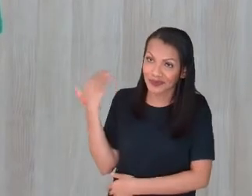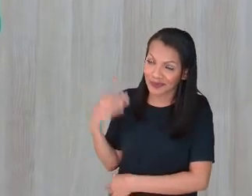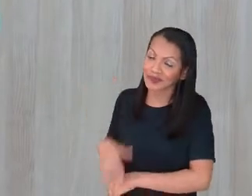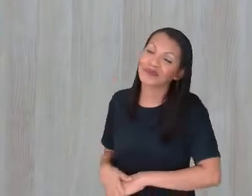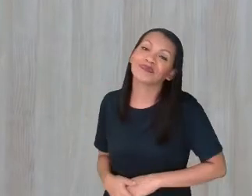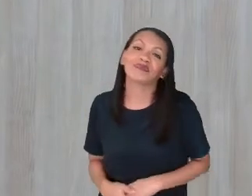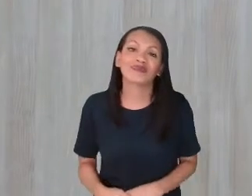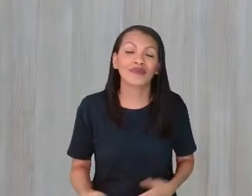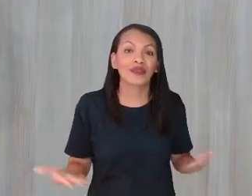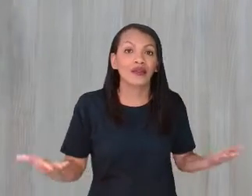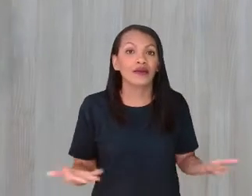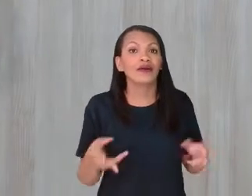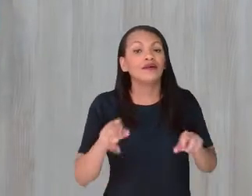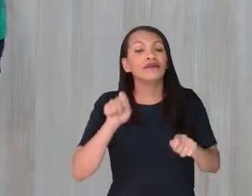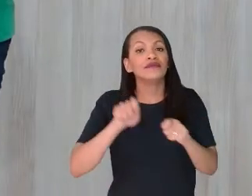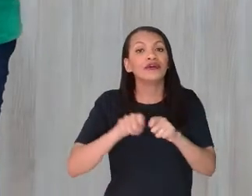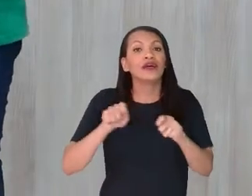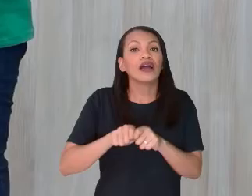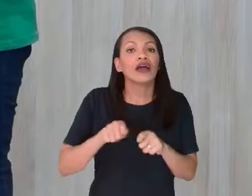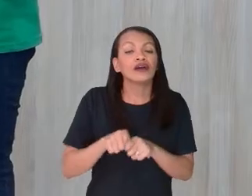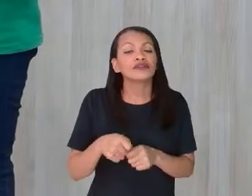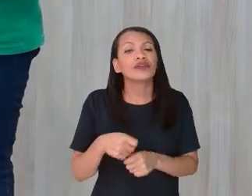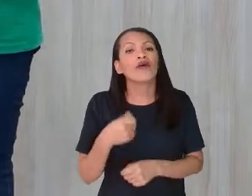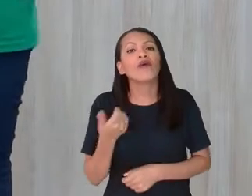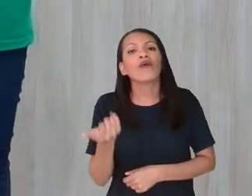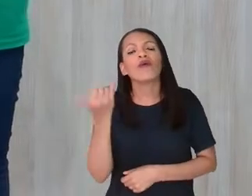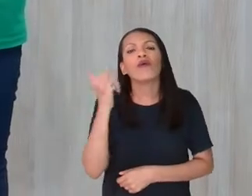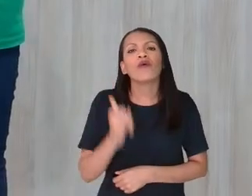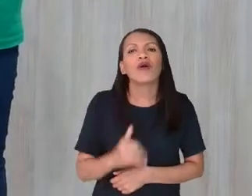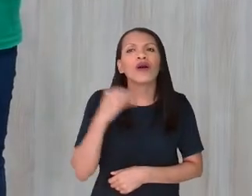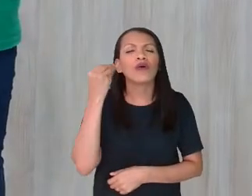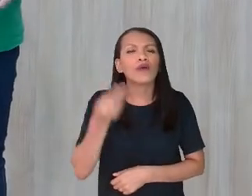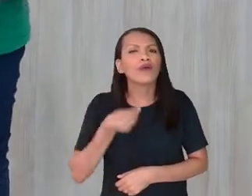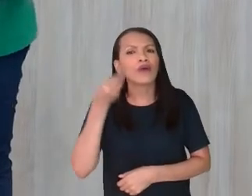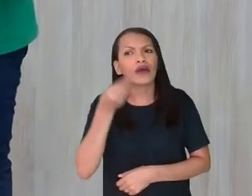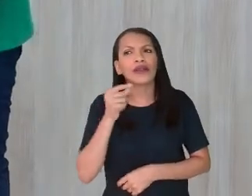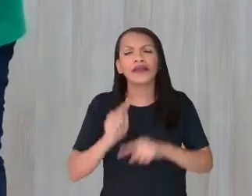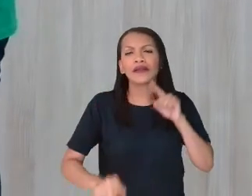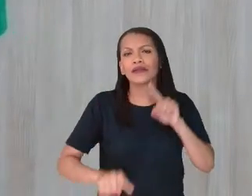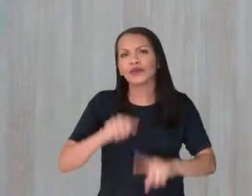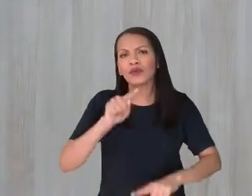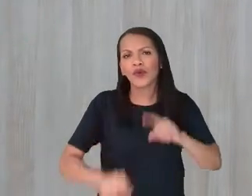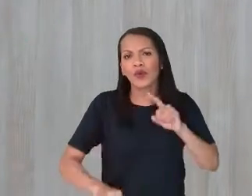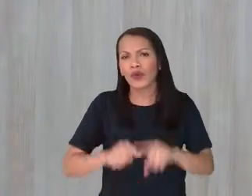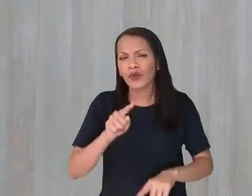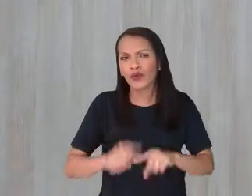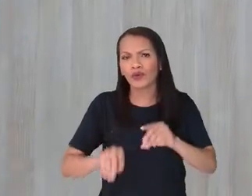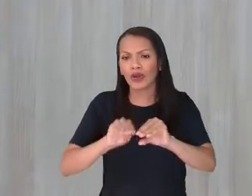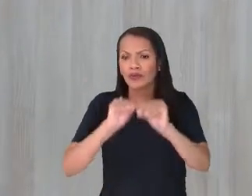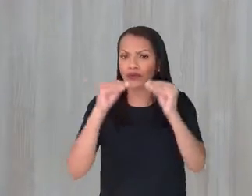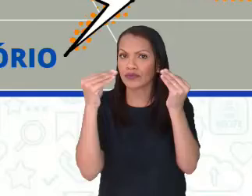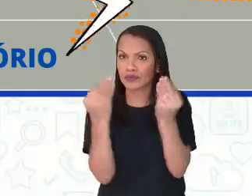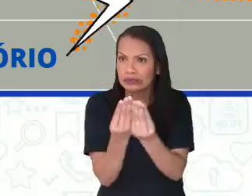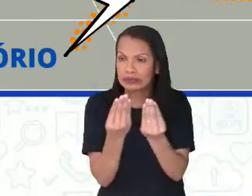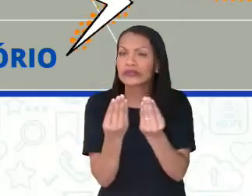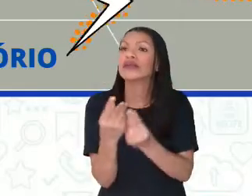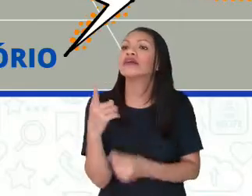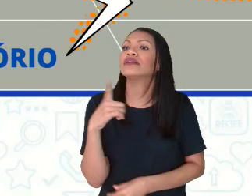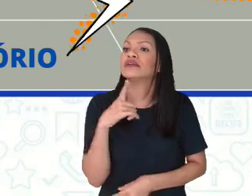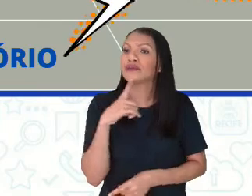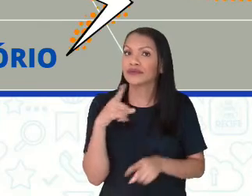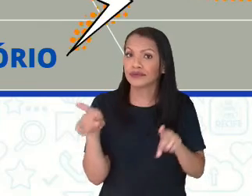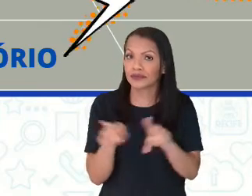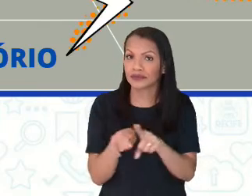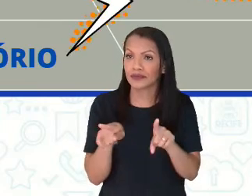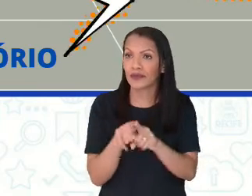heterogênea. E para fazer um experimento, a gente tem que contar com instrumentos, substância e tem que contar também